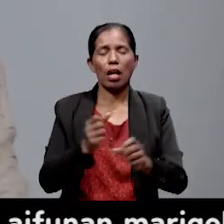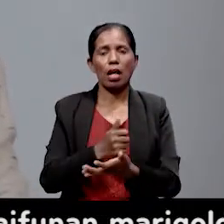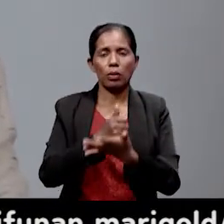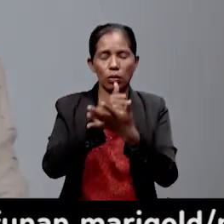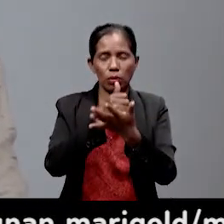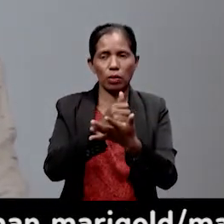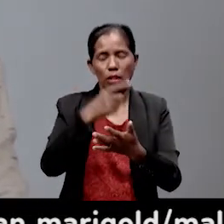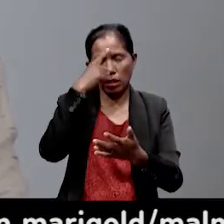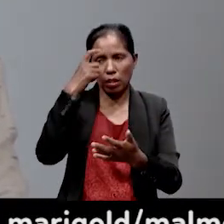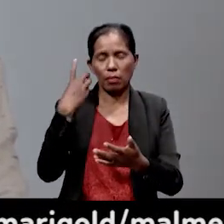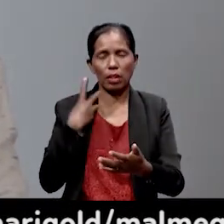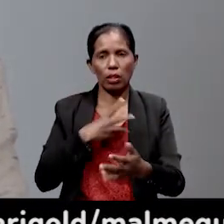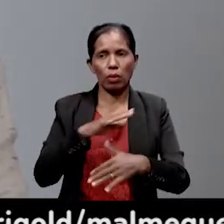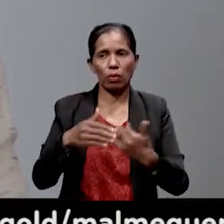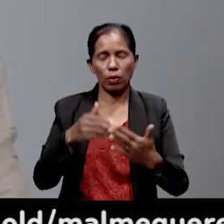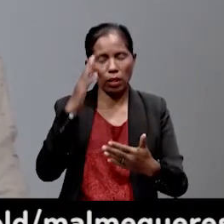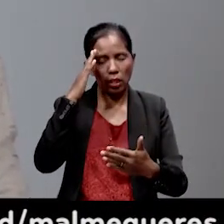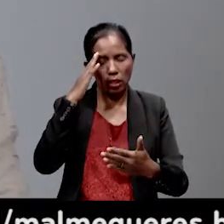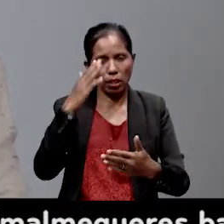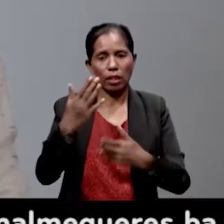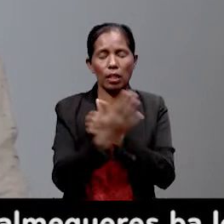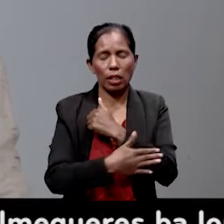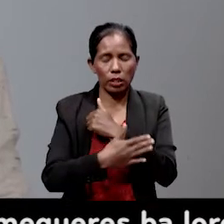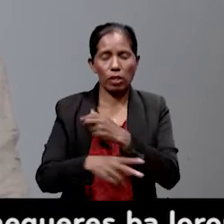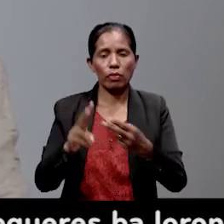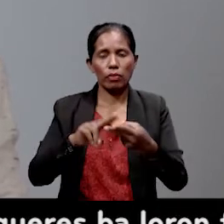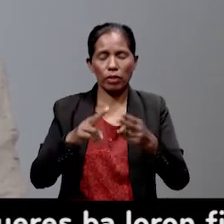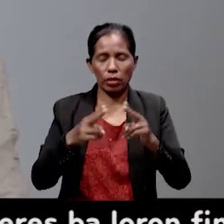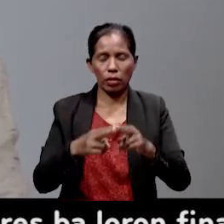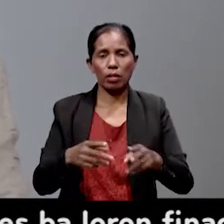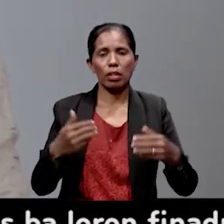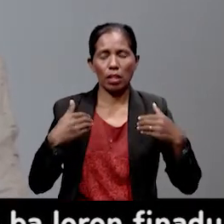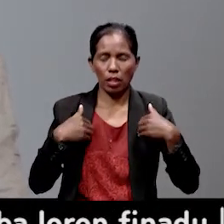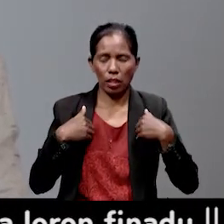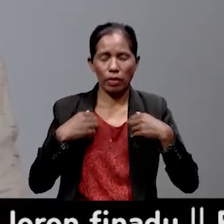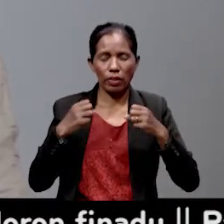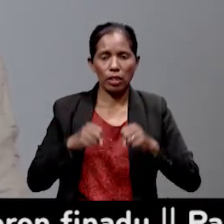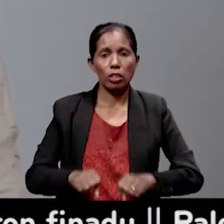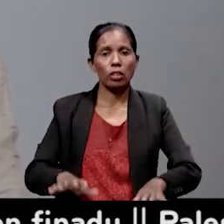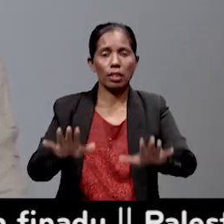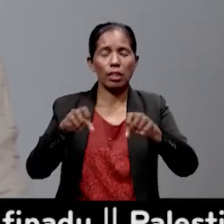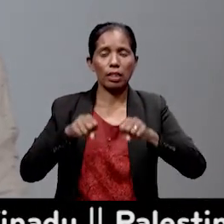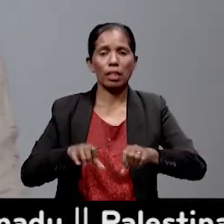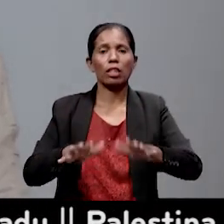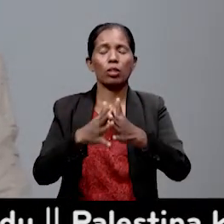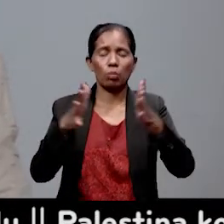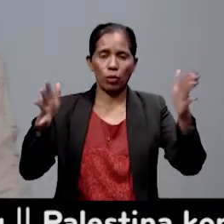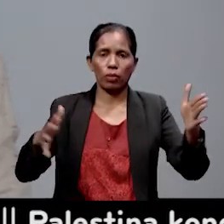a ter toda a tênica de itinerário vizinho, sempre acontece o tsunami. Então,